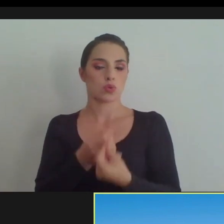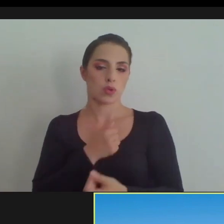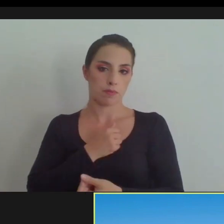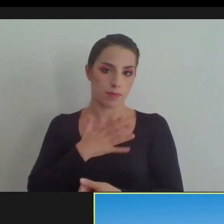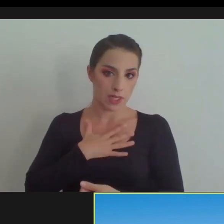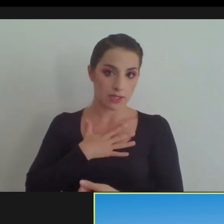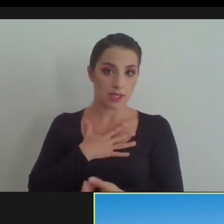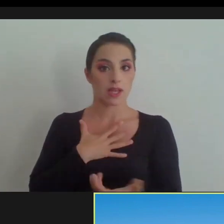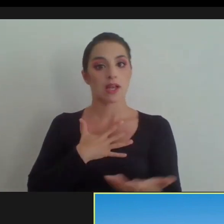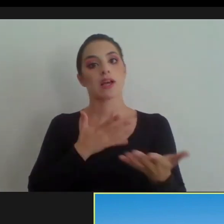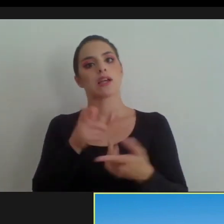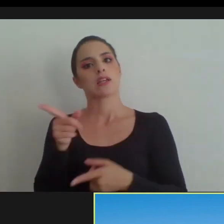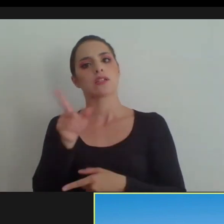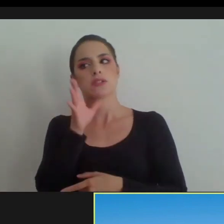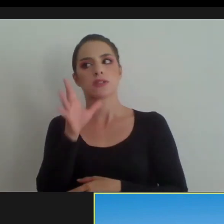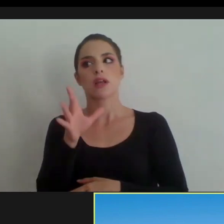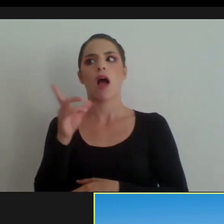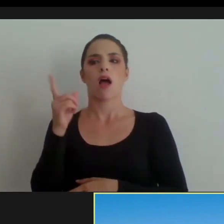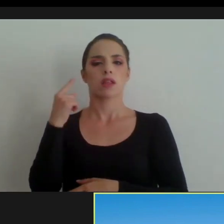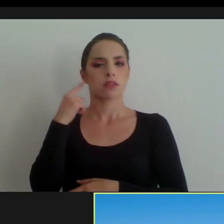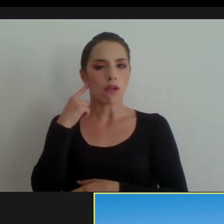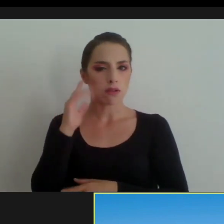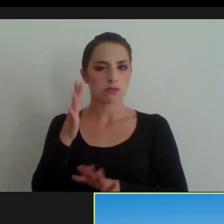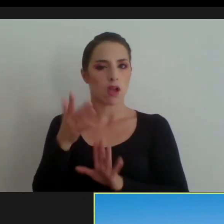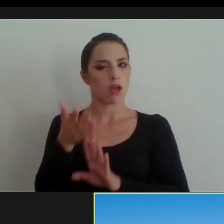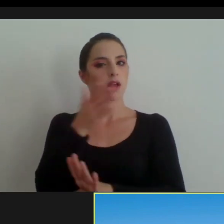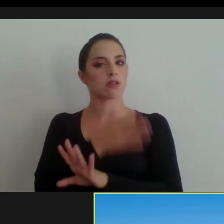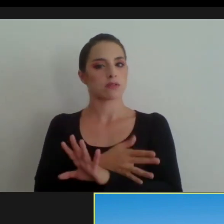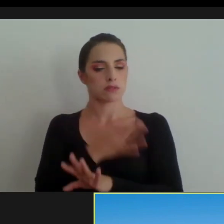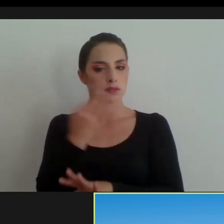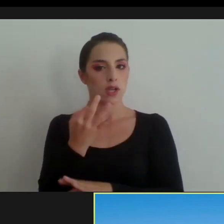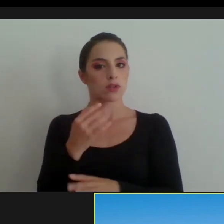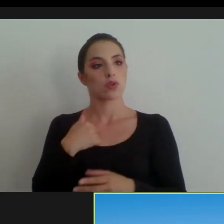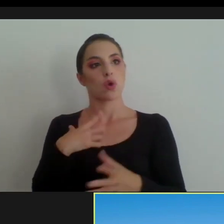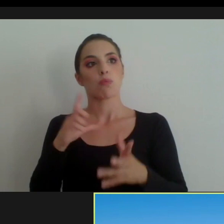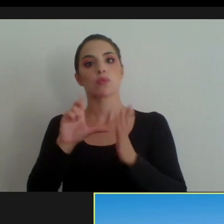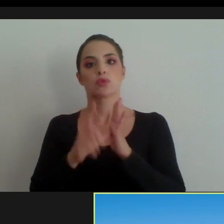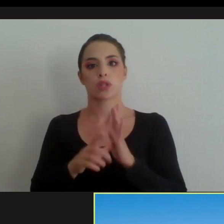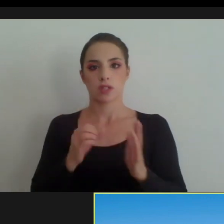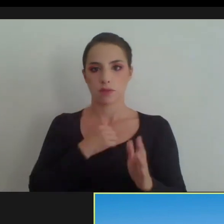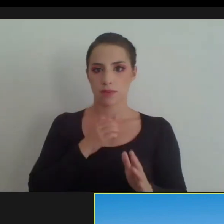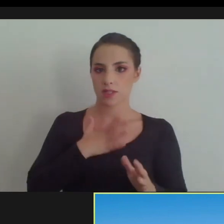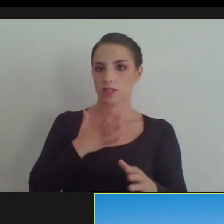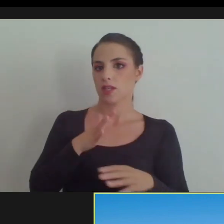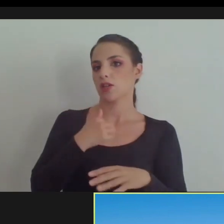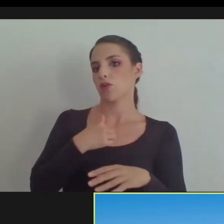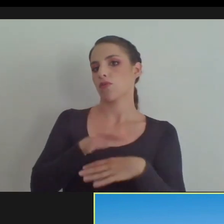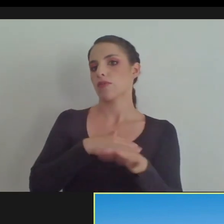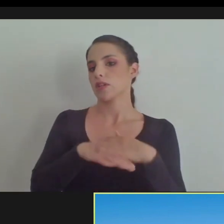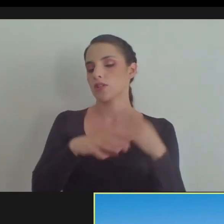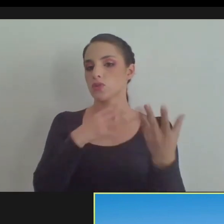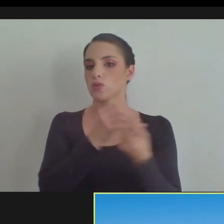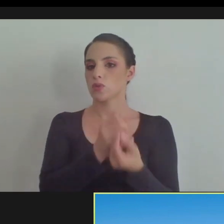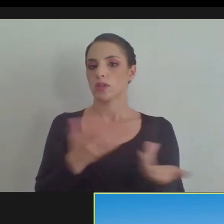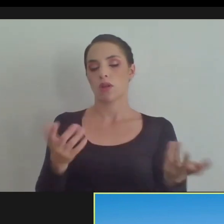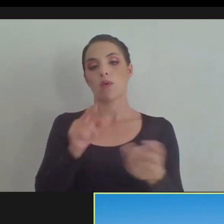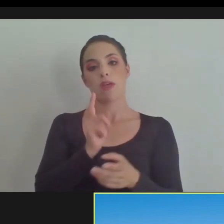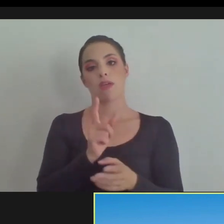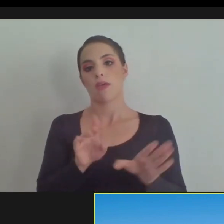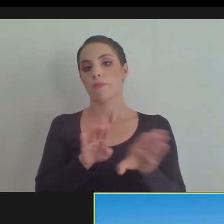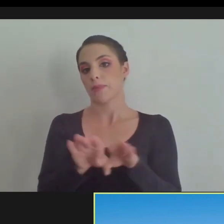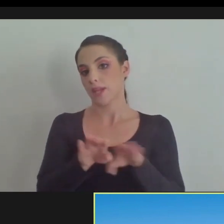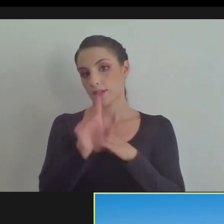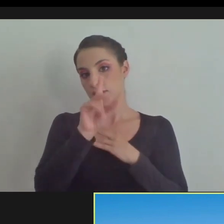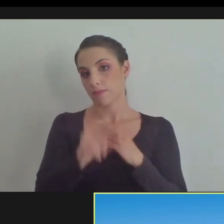falaram disto. Eu fiz um projeto com uma empresa que era sobre isto. Ou seja, uma componente extremamente prática. Que